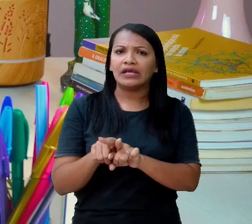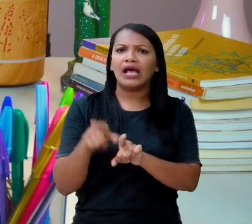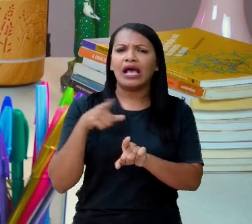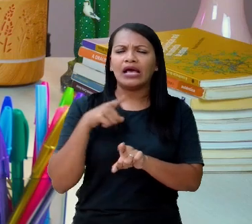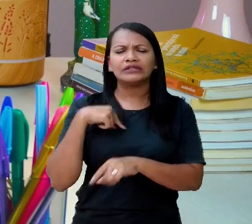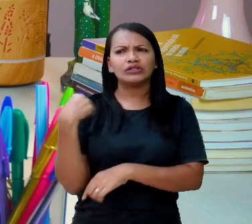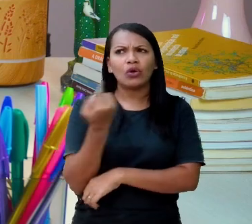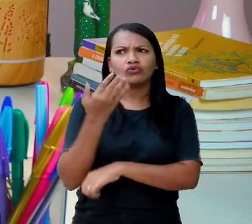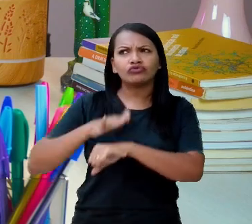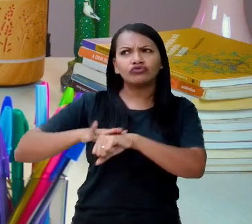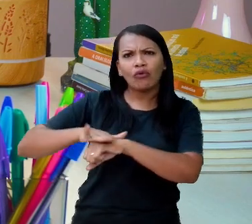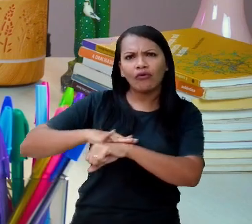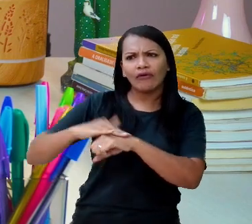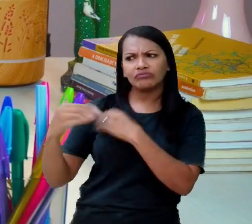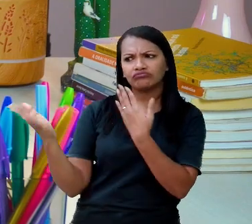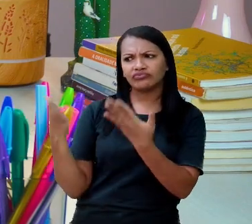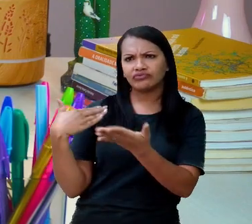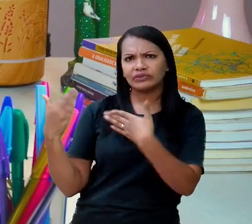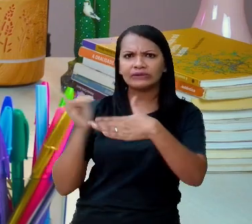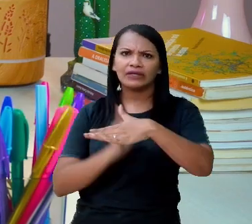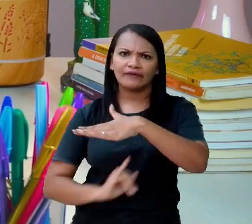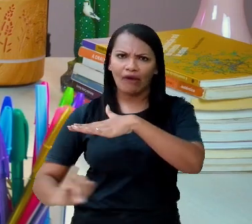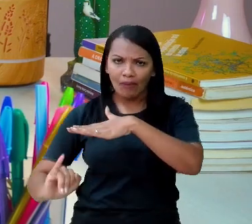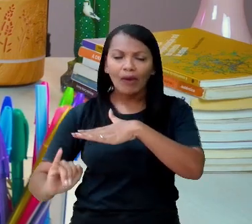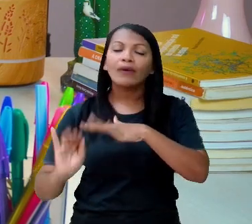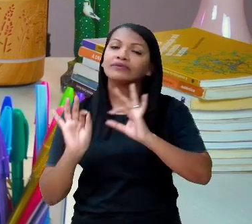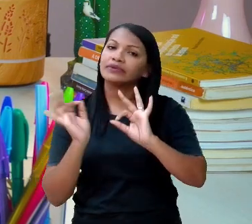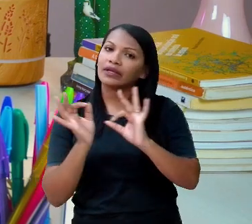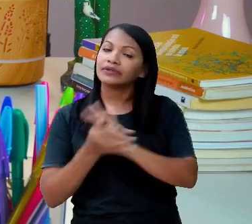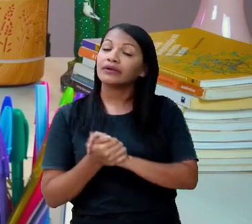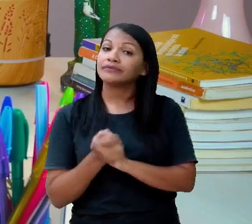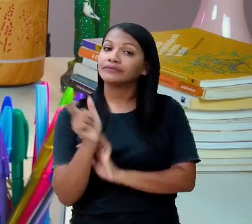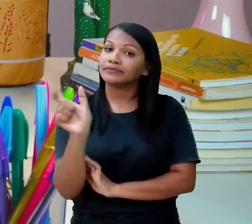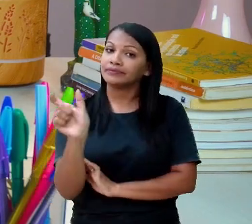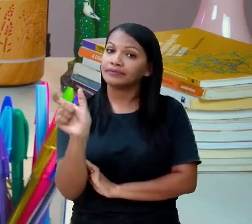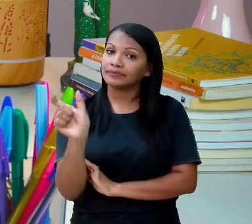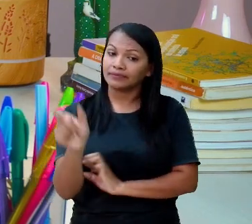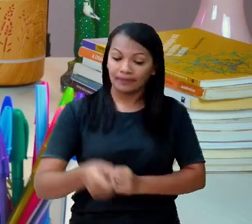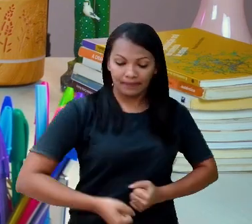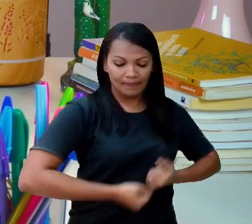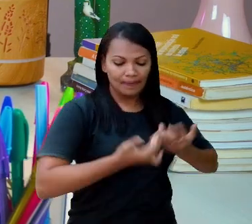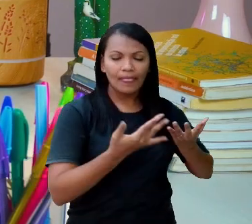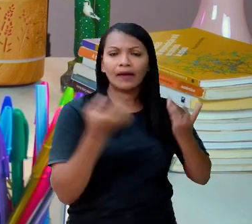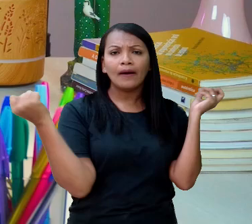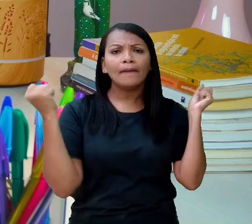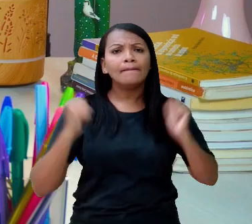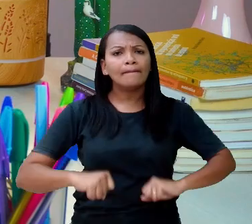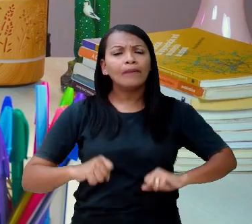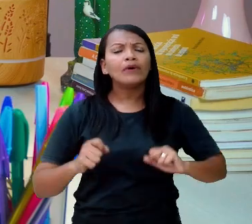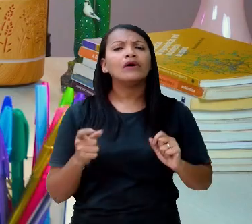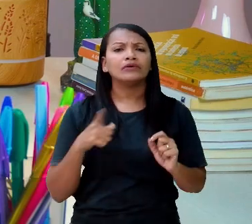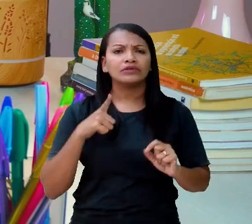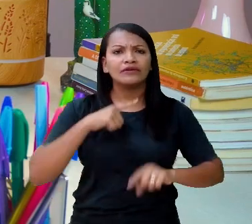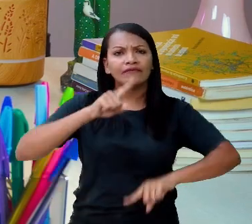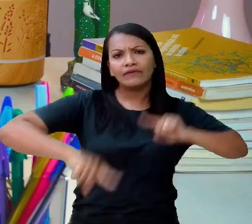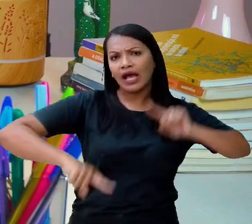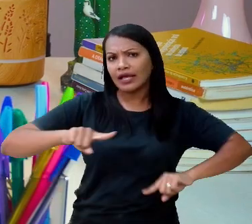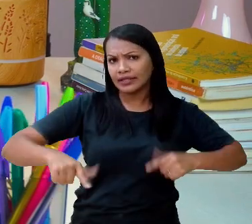nas conversas com os nossos amigos. Pois é, as palavras e as expressões, elas podem variar